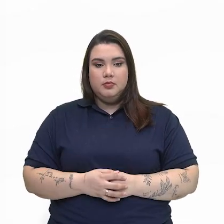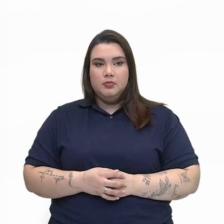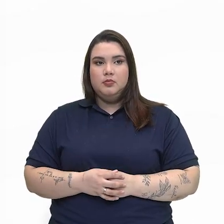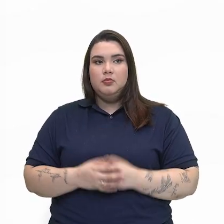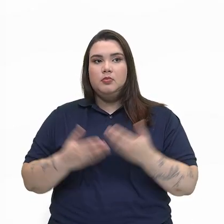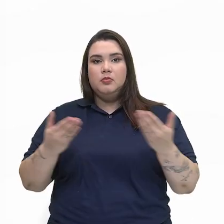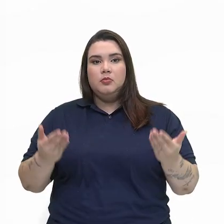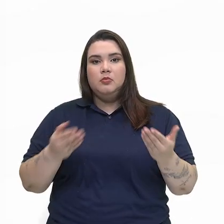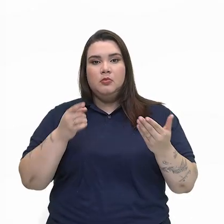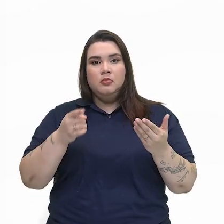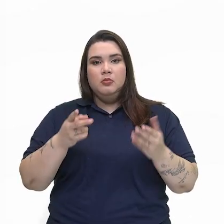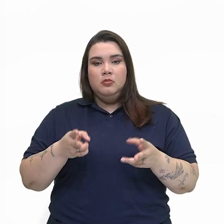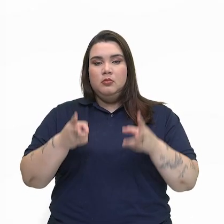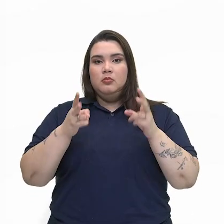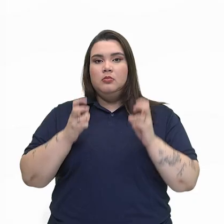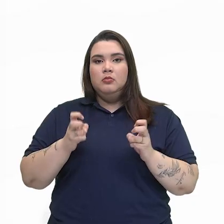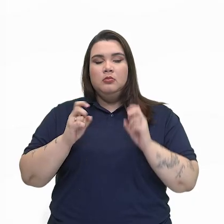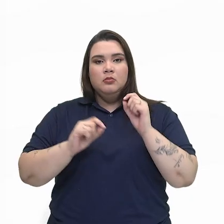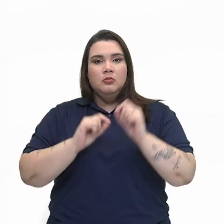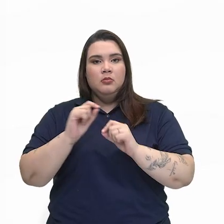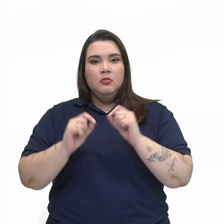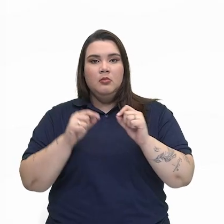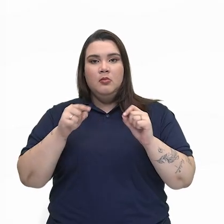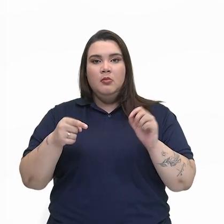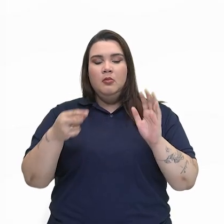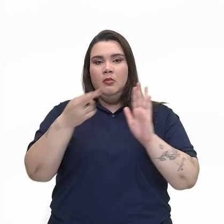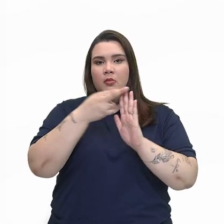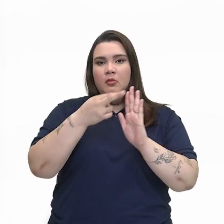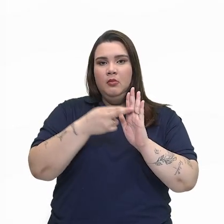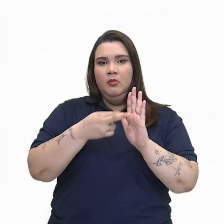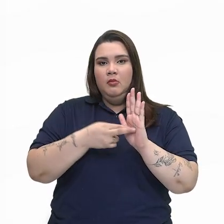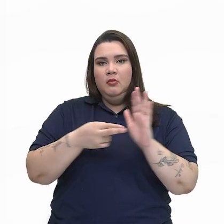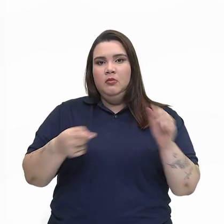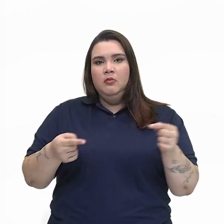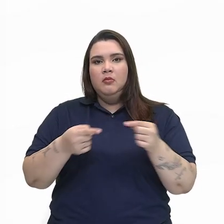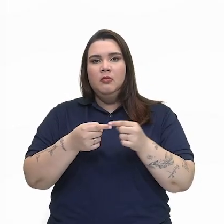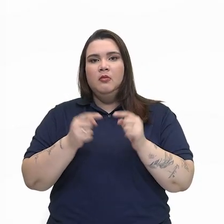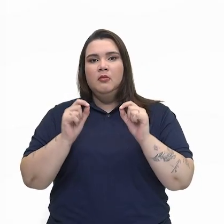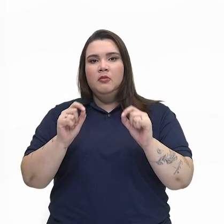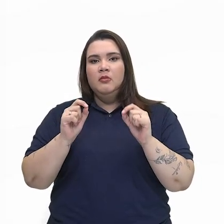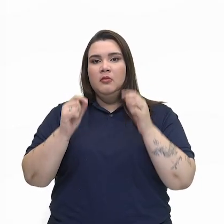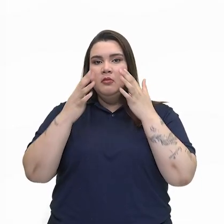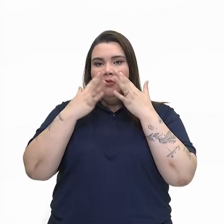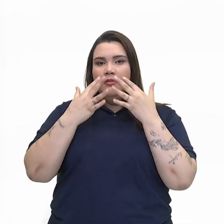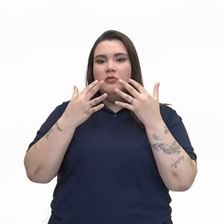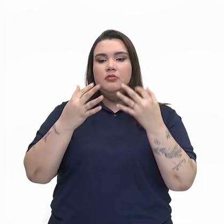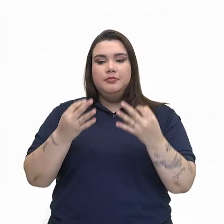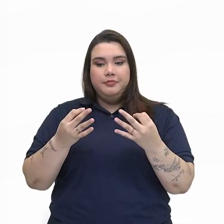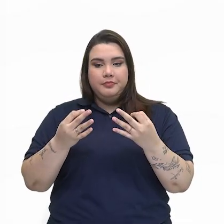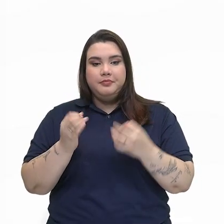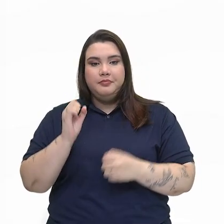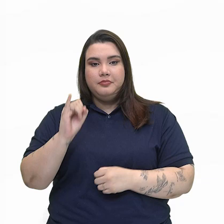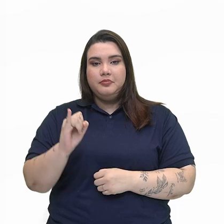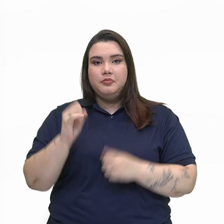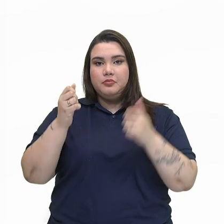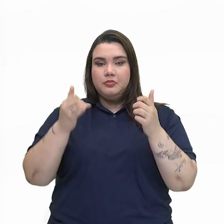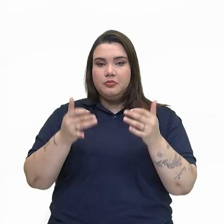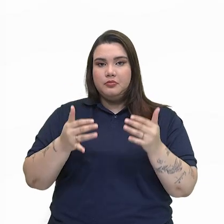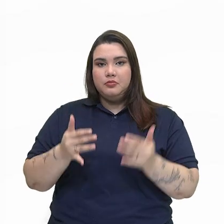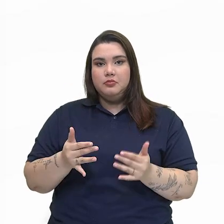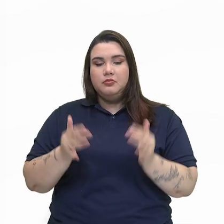Aí você observa aí que esta regra é para você perceber quando eu estiver